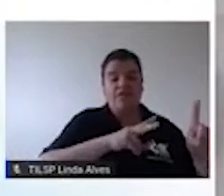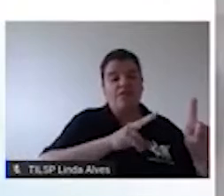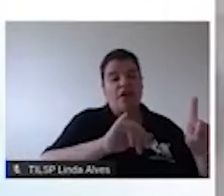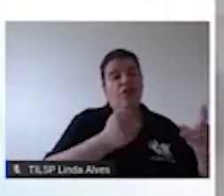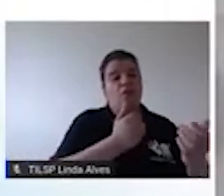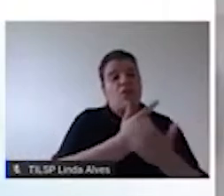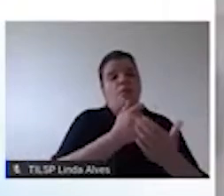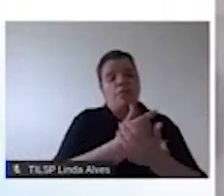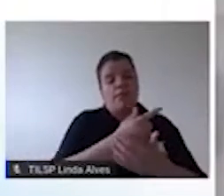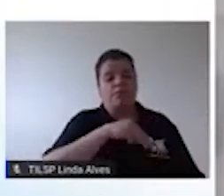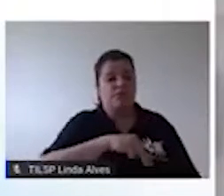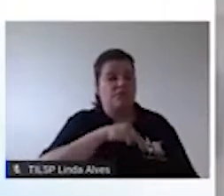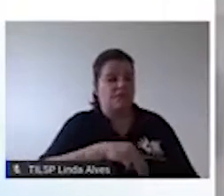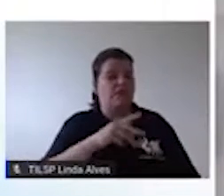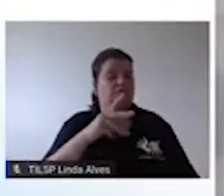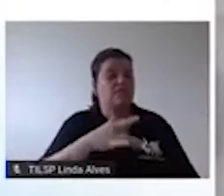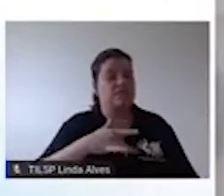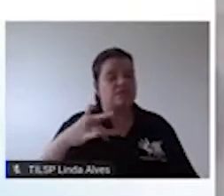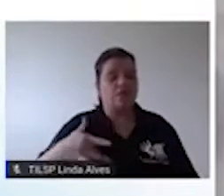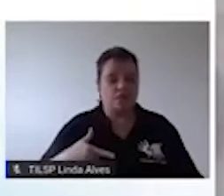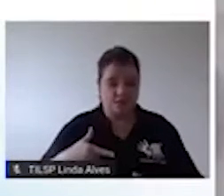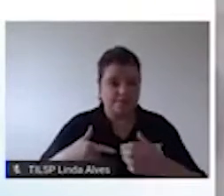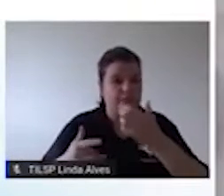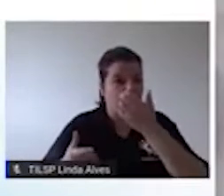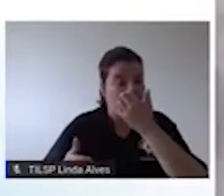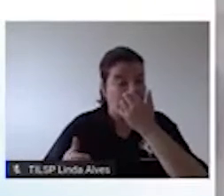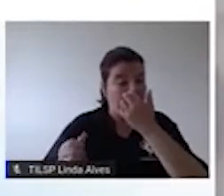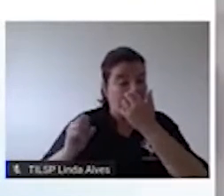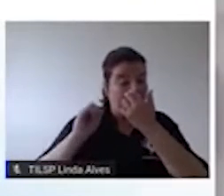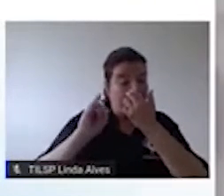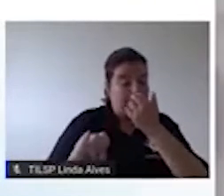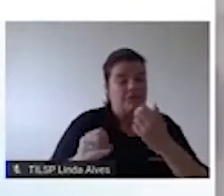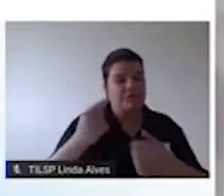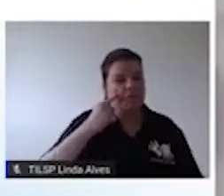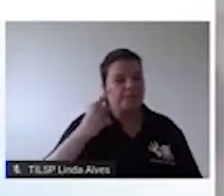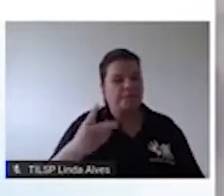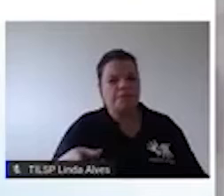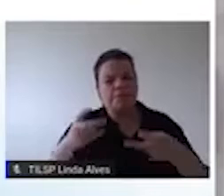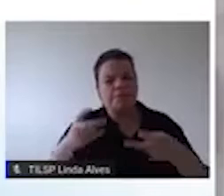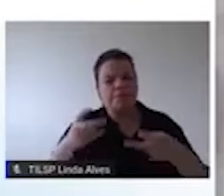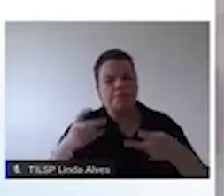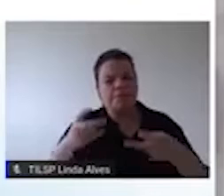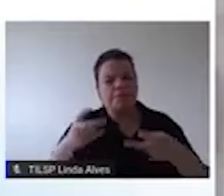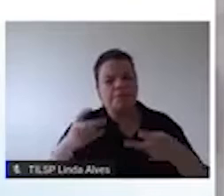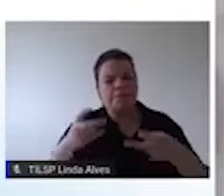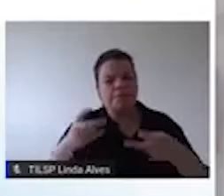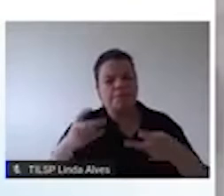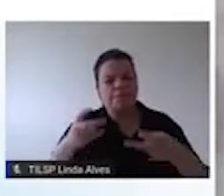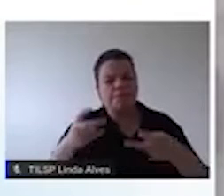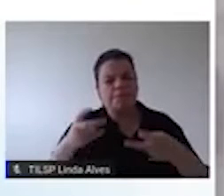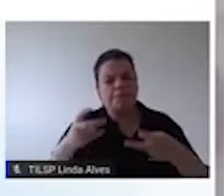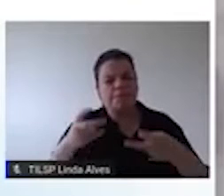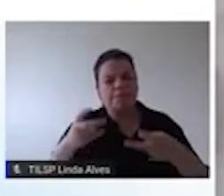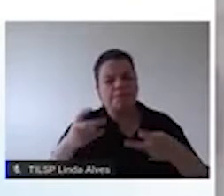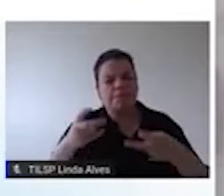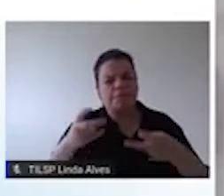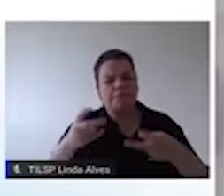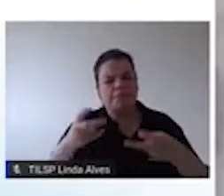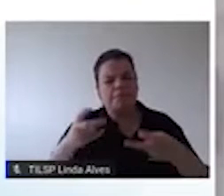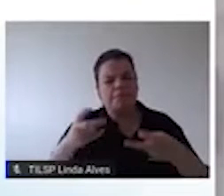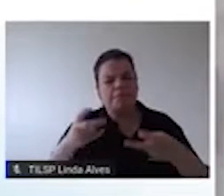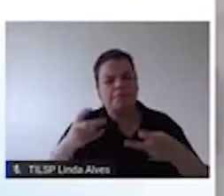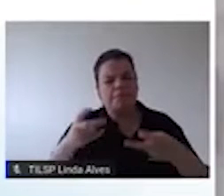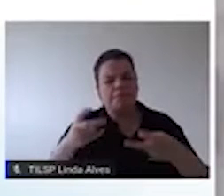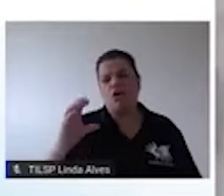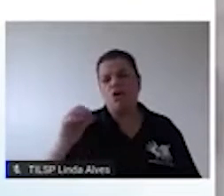pelo Ministério da Saúde. Isso tudo, se você contar 45 milhões imediatos da